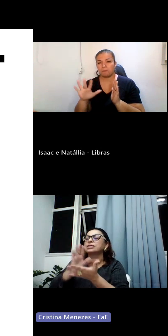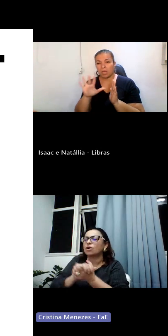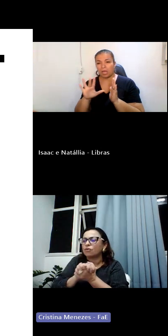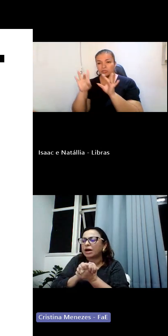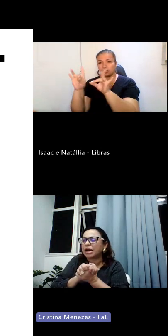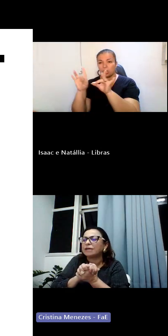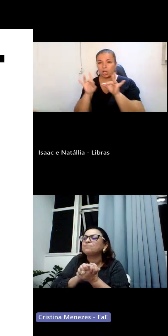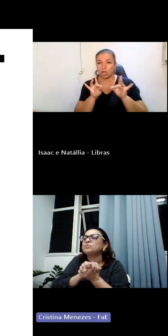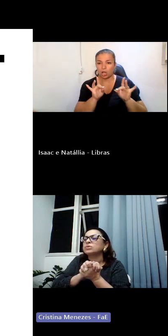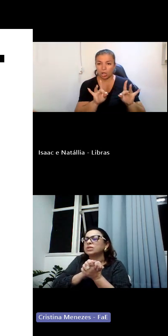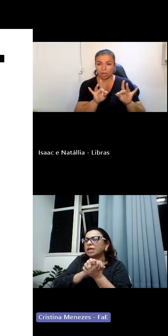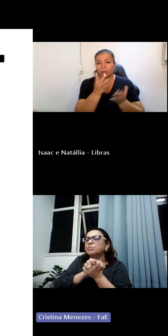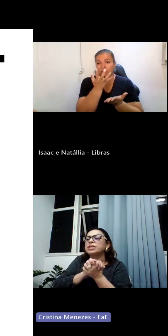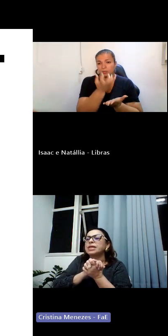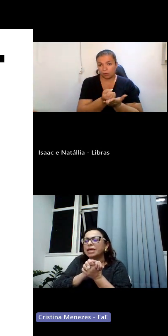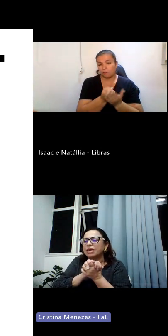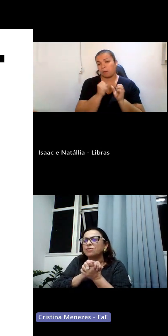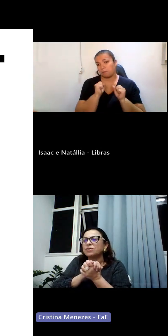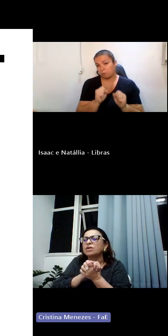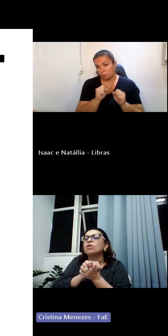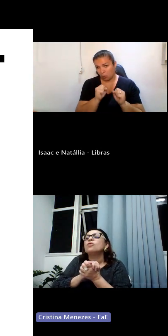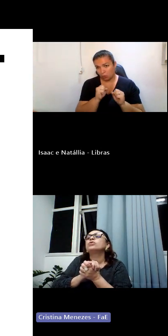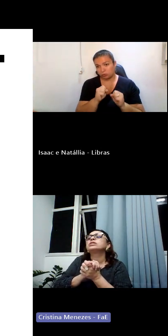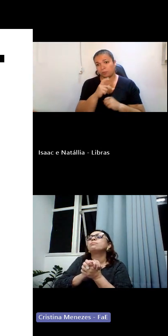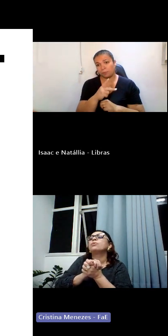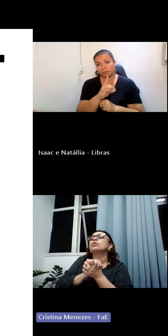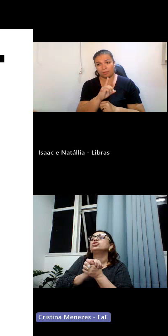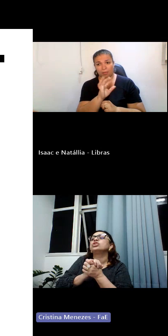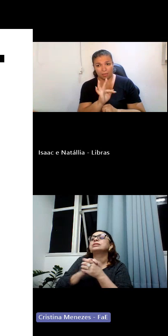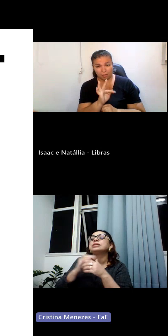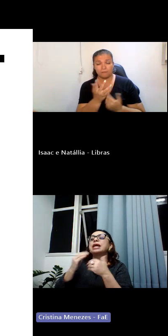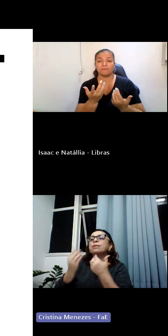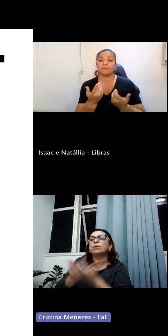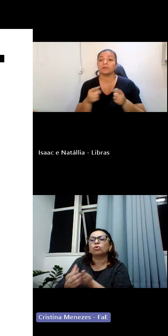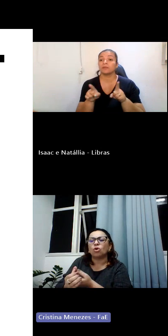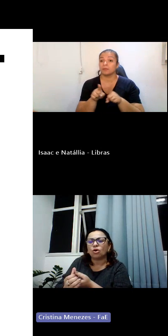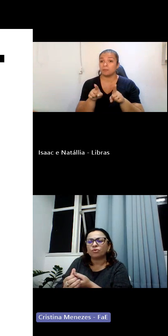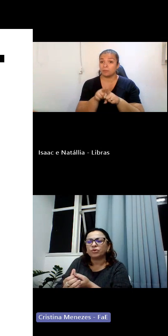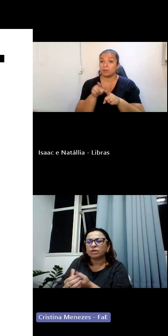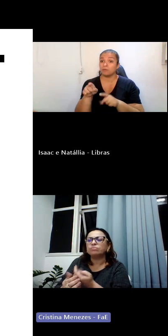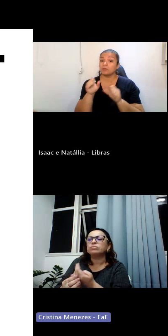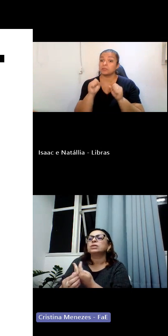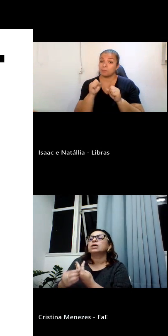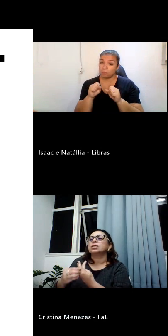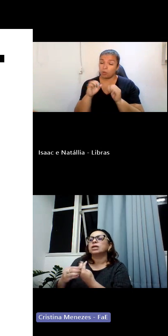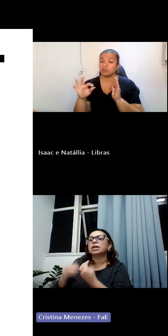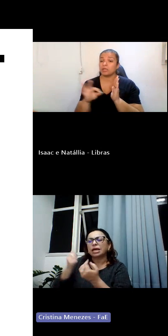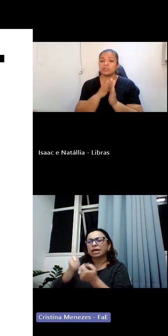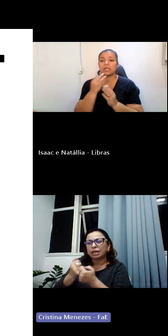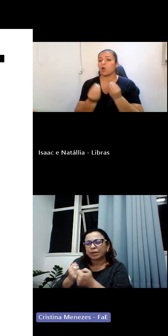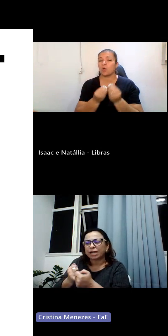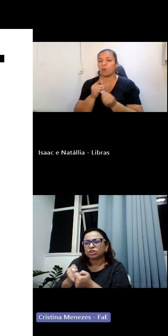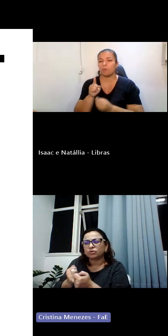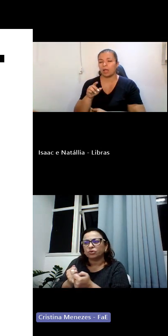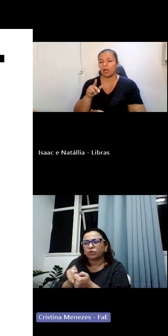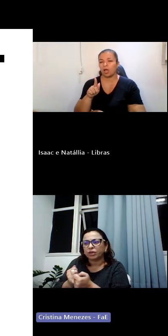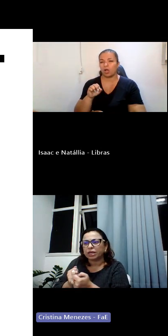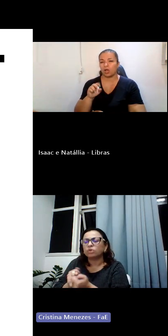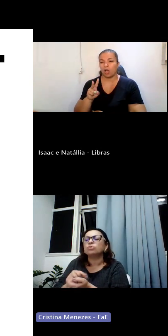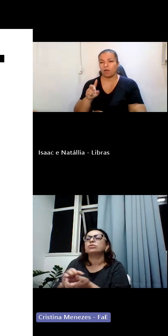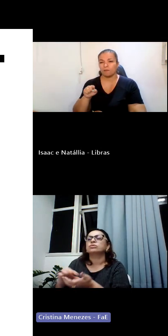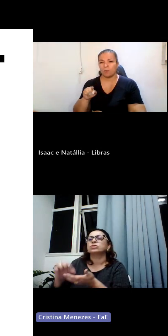lá e salvar, né, em PDF. Você pode assinar pelo Gov, né, que é aquele aplicativo